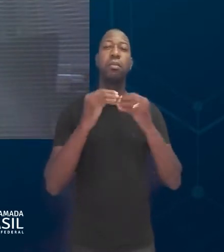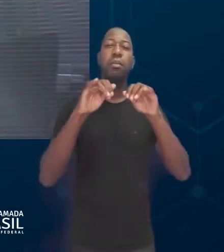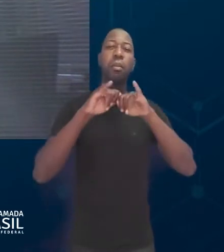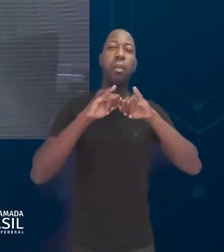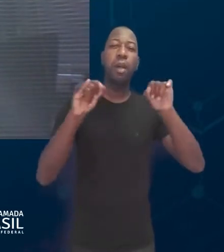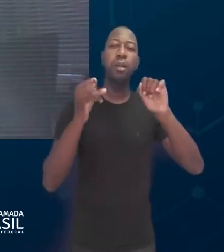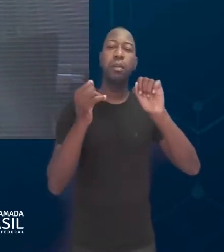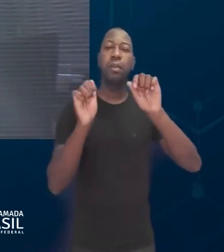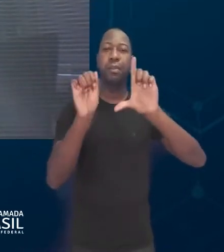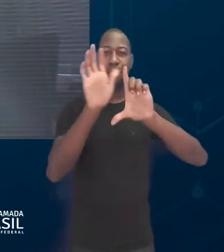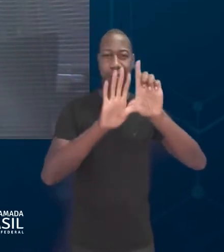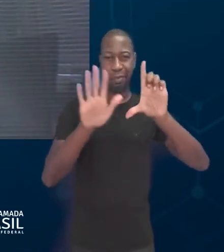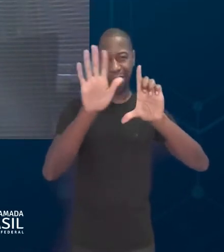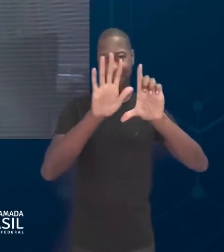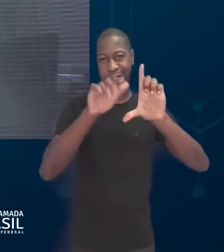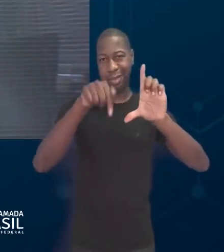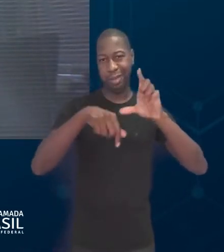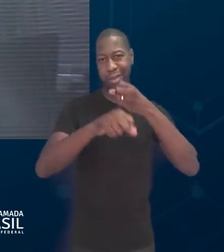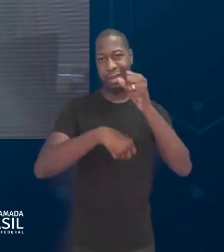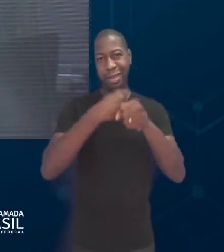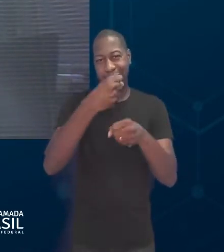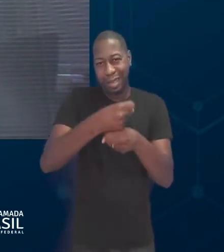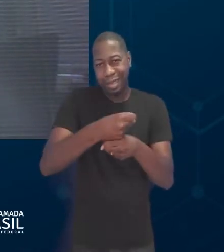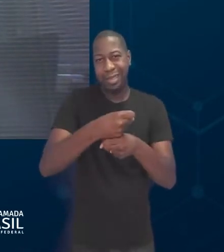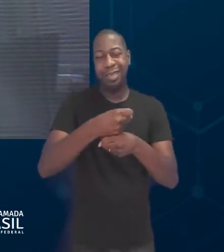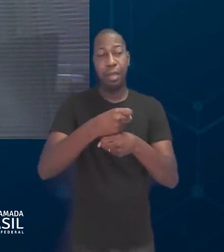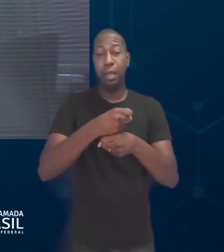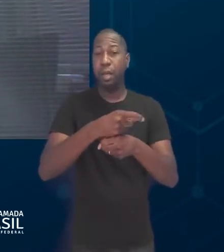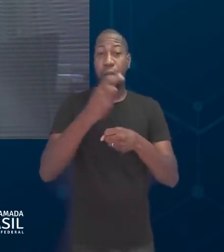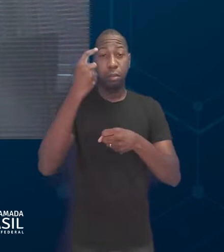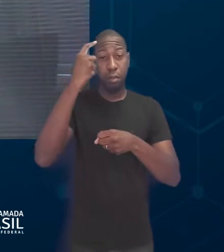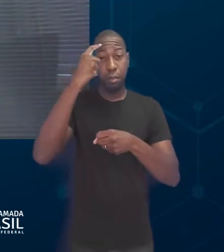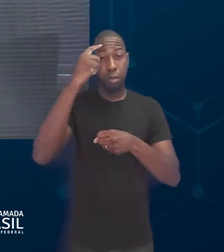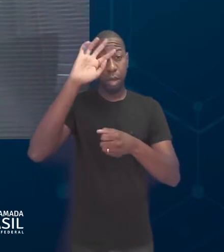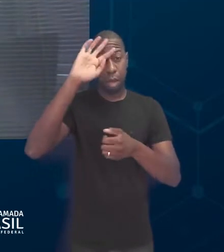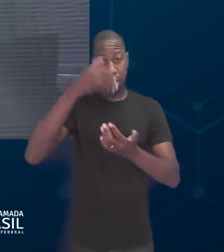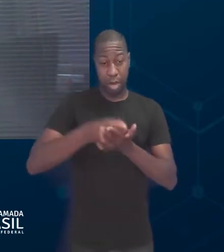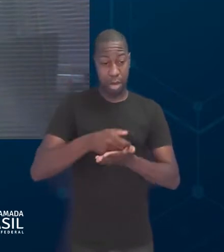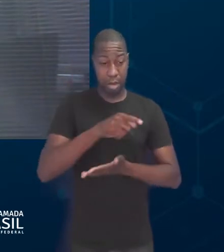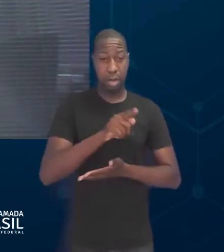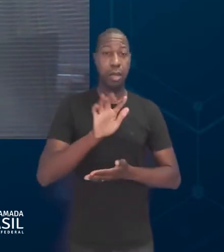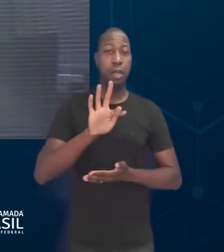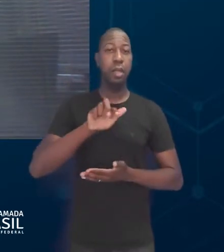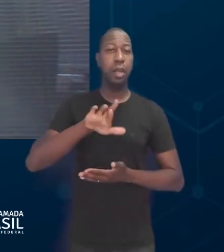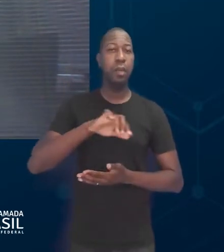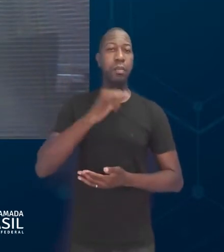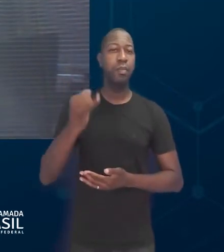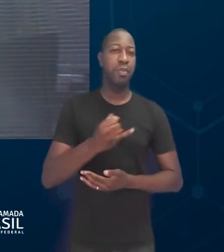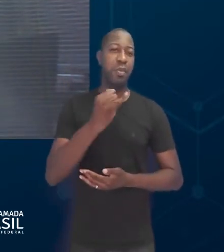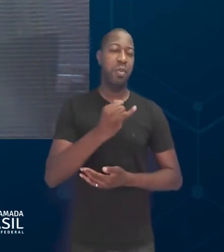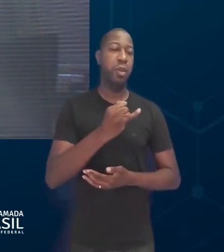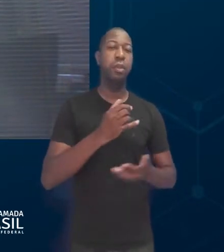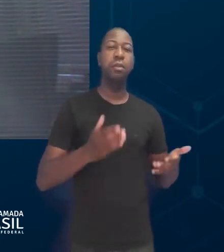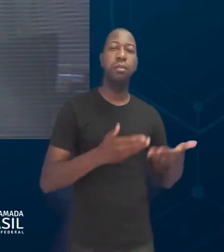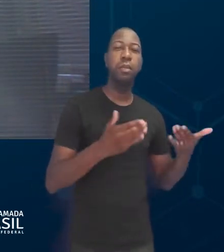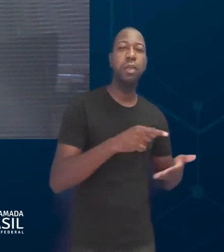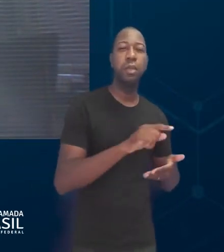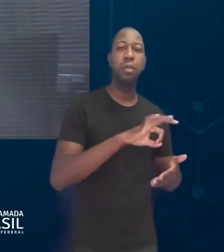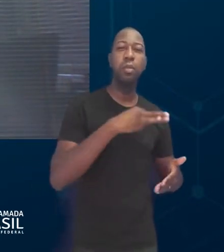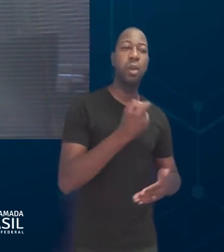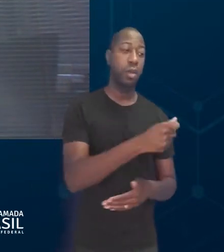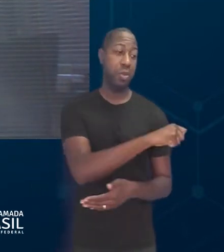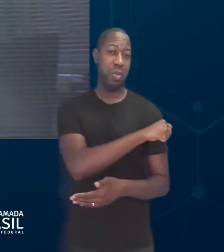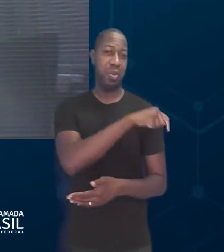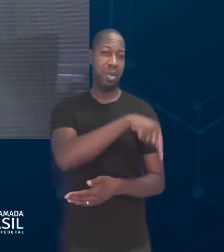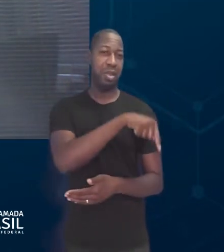nossa visão, a FLIR é importante instrumento de acesso à cultura para os estudantes da região, incentivando a